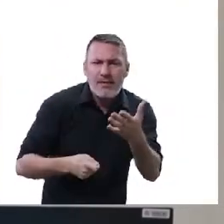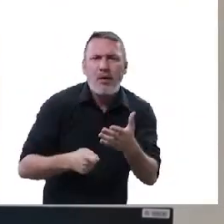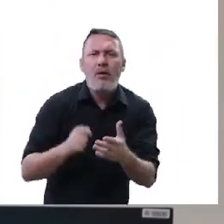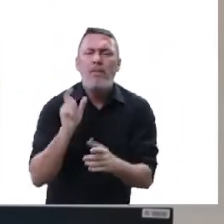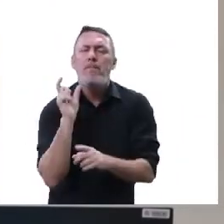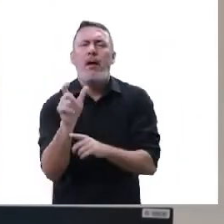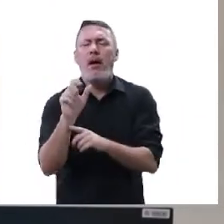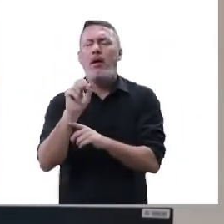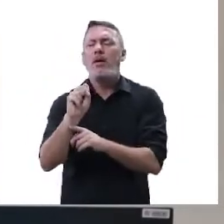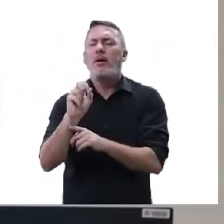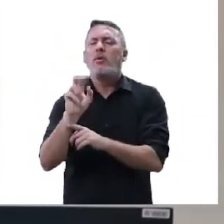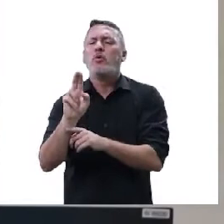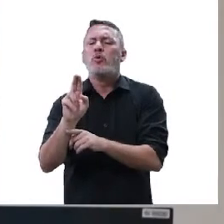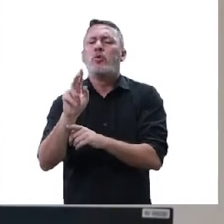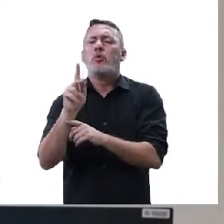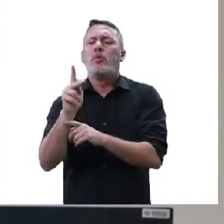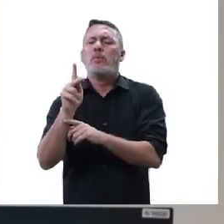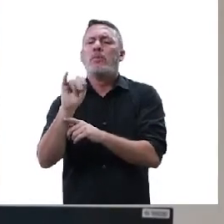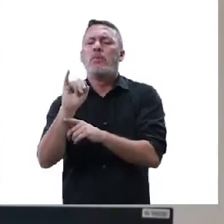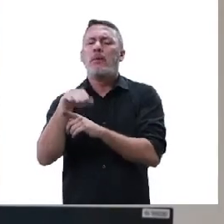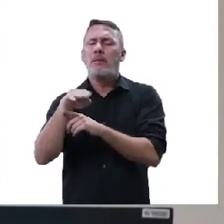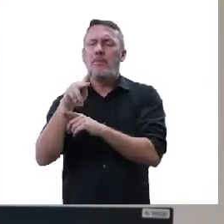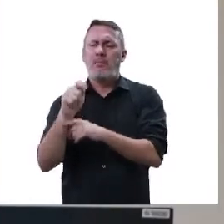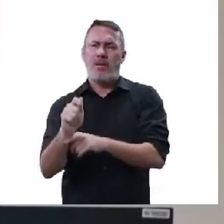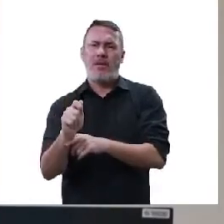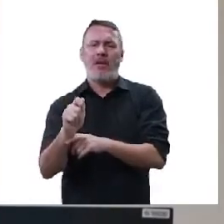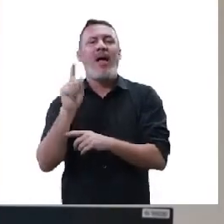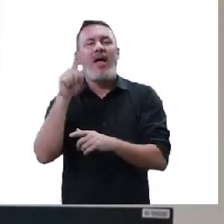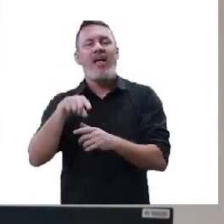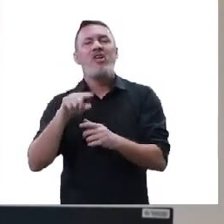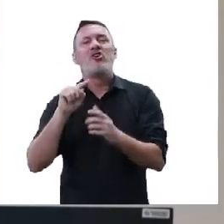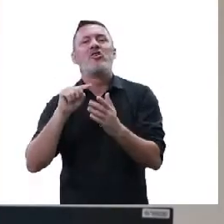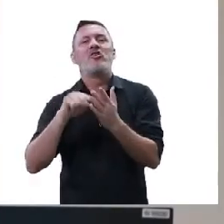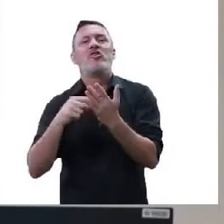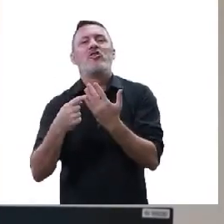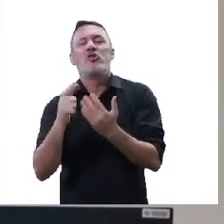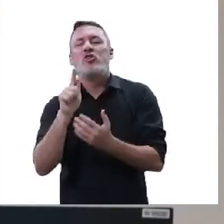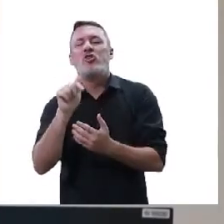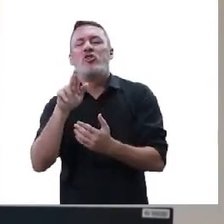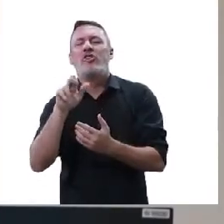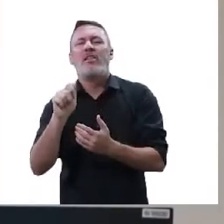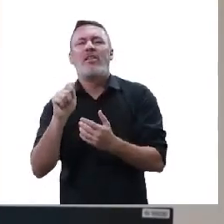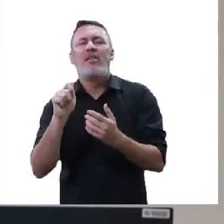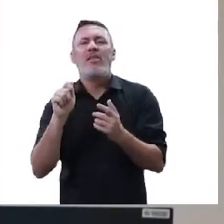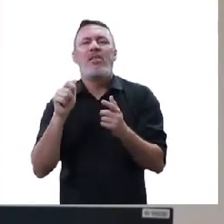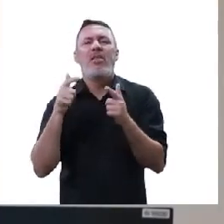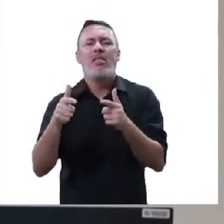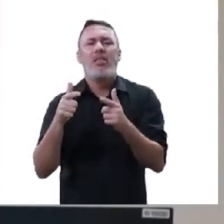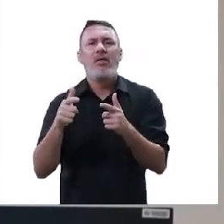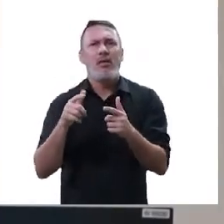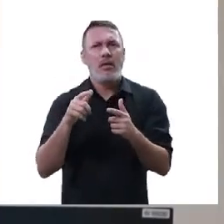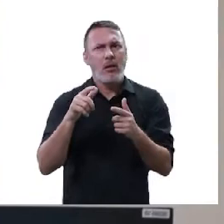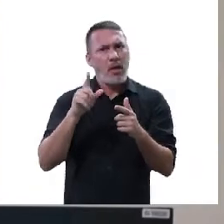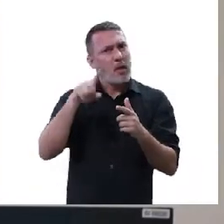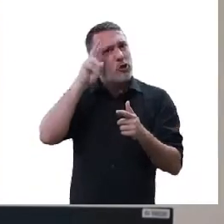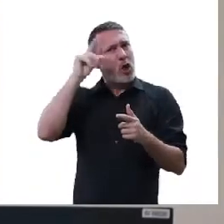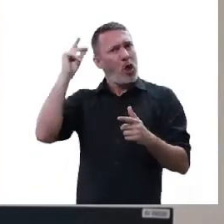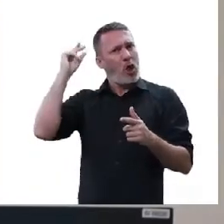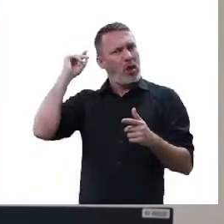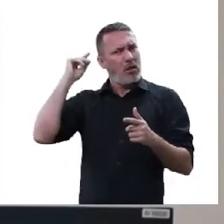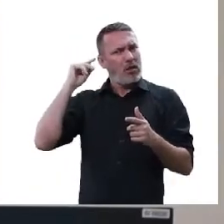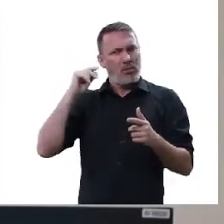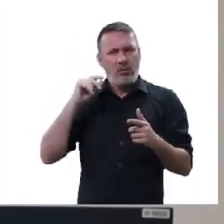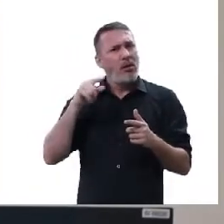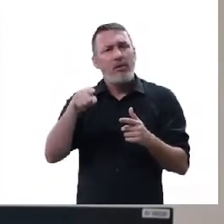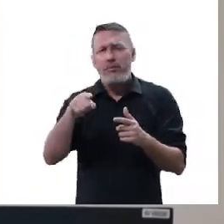supimpa. Aí você vai olhar o quê? Para, professor, vou te dar uma chapuletada. O que é isso? São variações